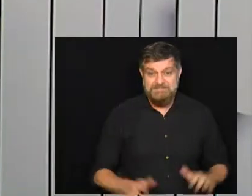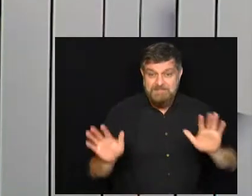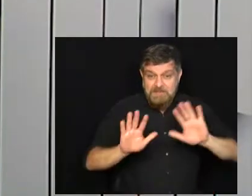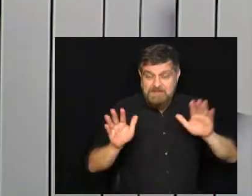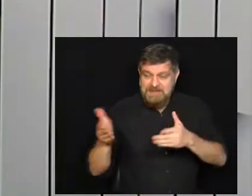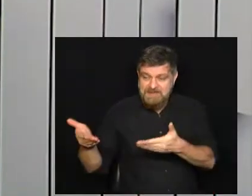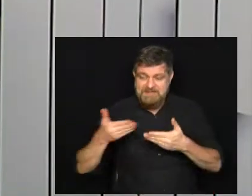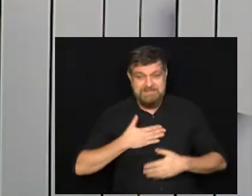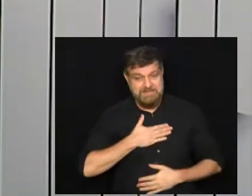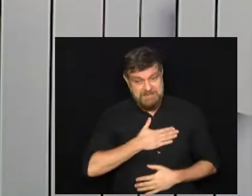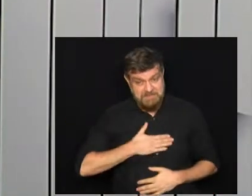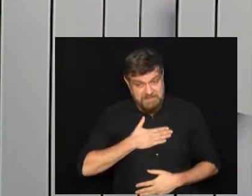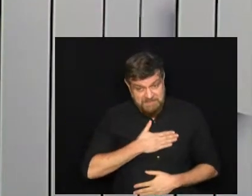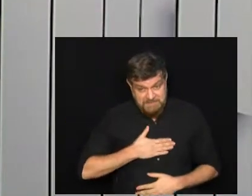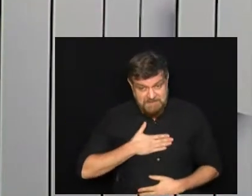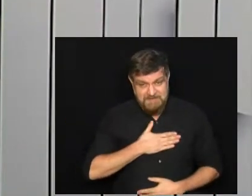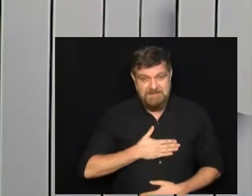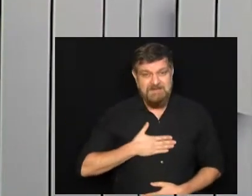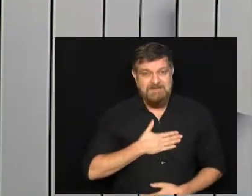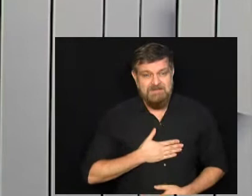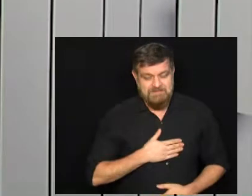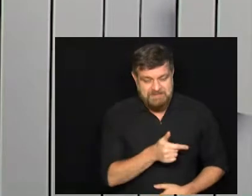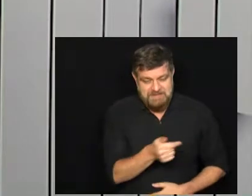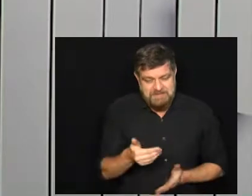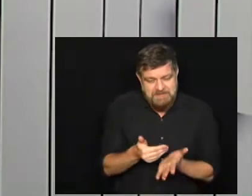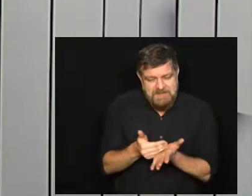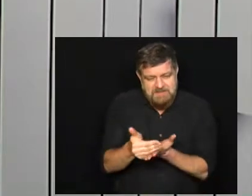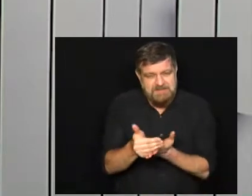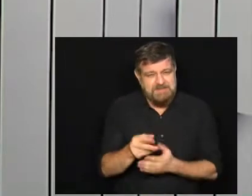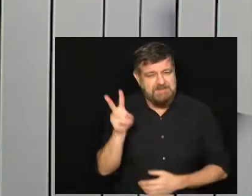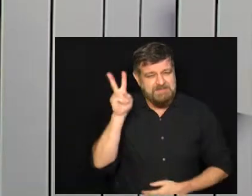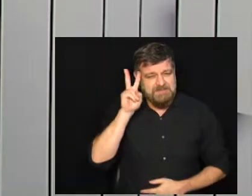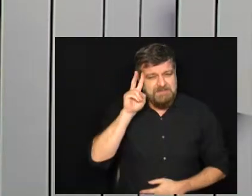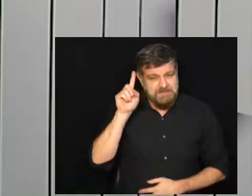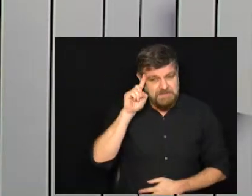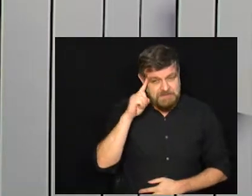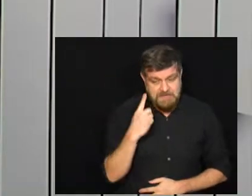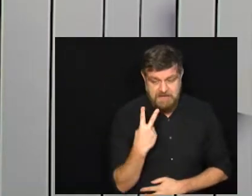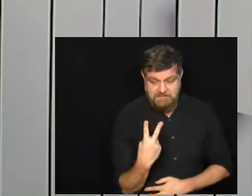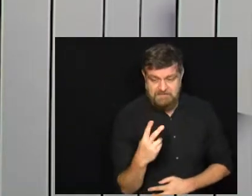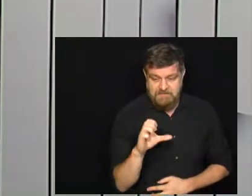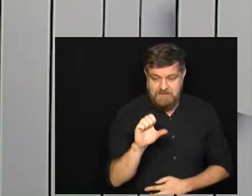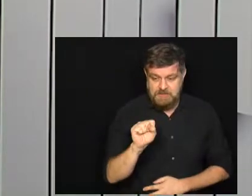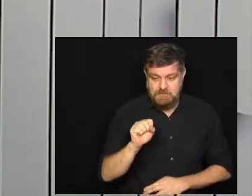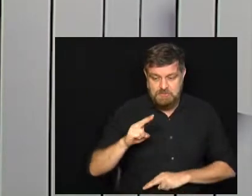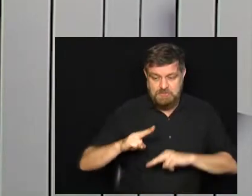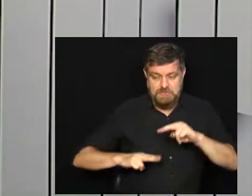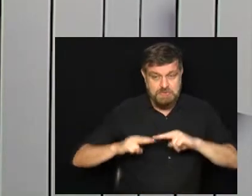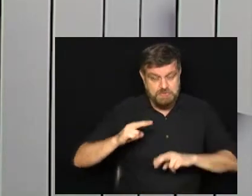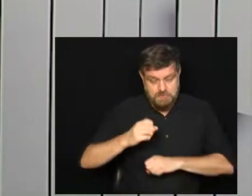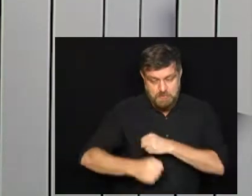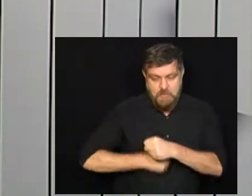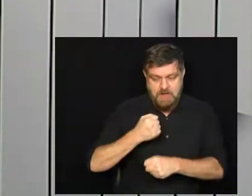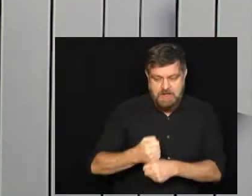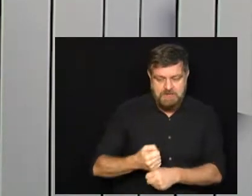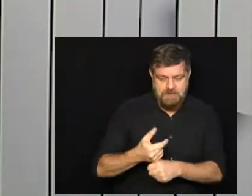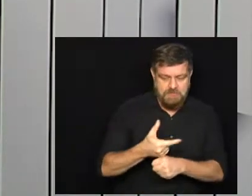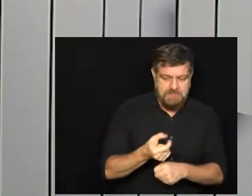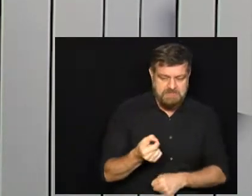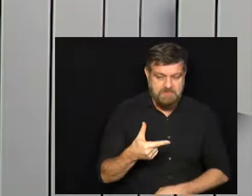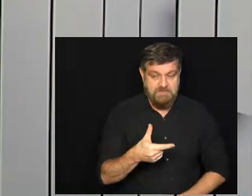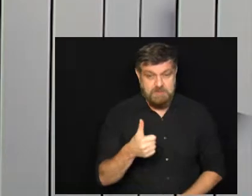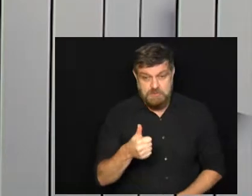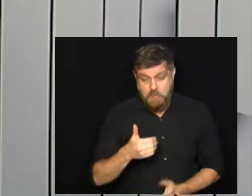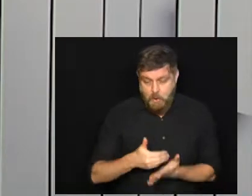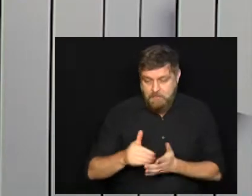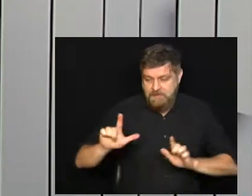Olá, seja bem-vinda, seja bem-vindo. Semana começando, segunda-feira, 28 de junho de 2021. Começa agora o